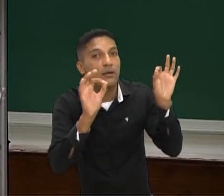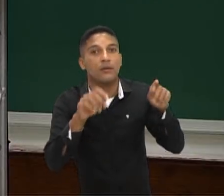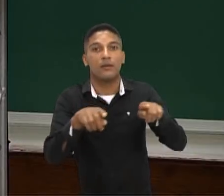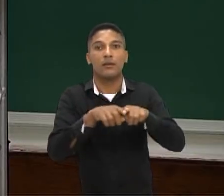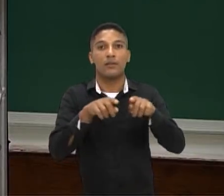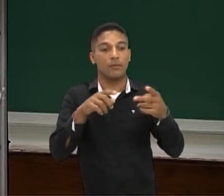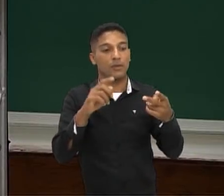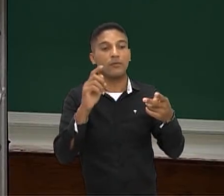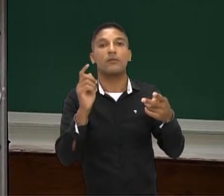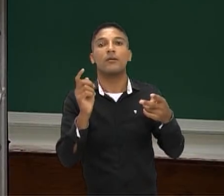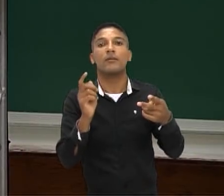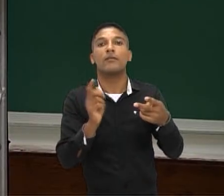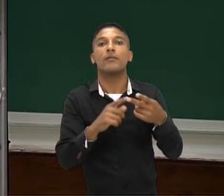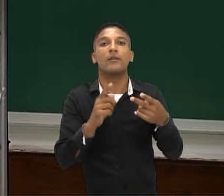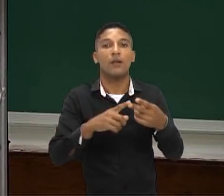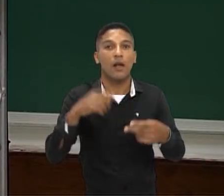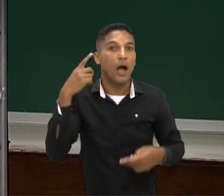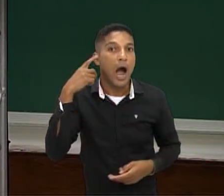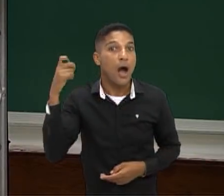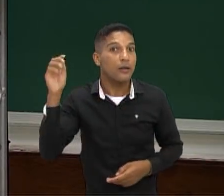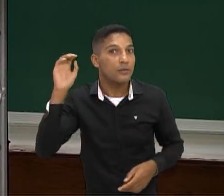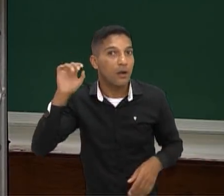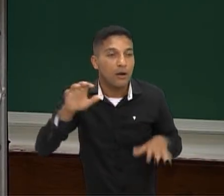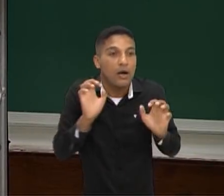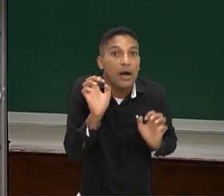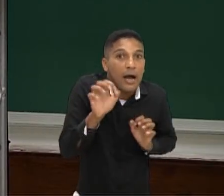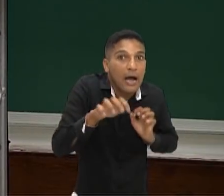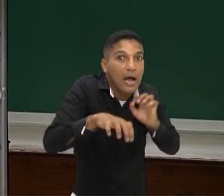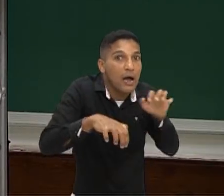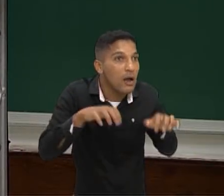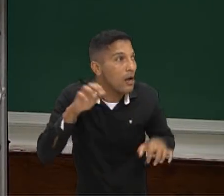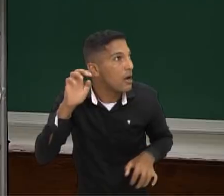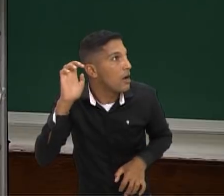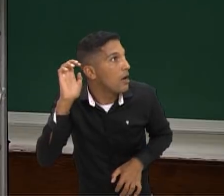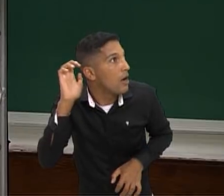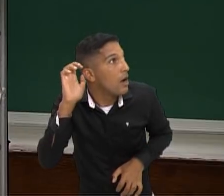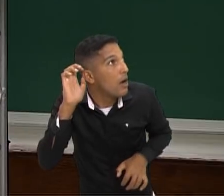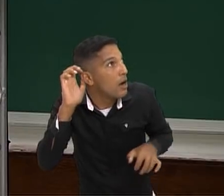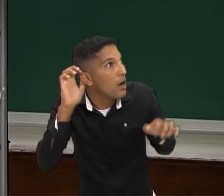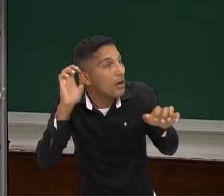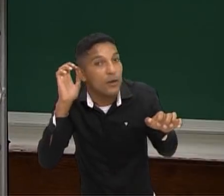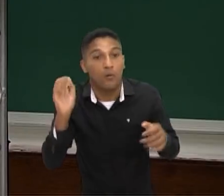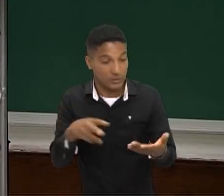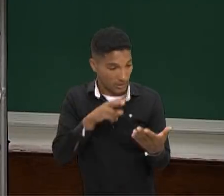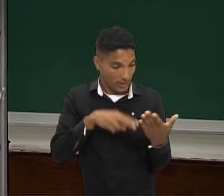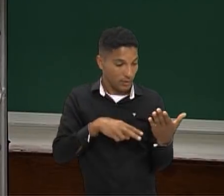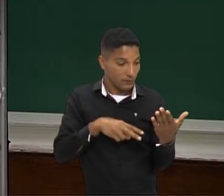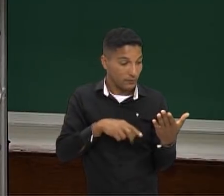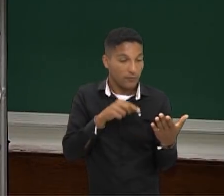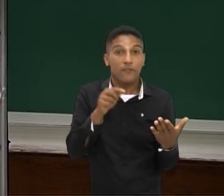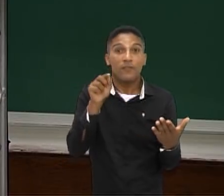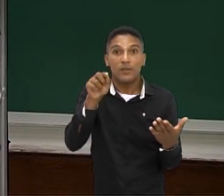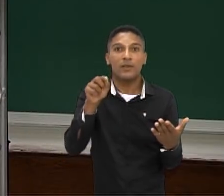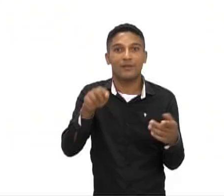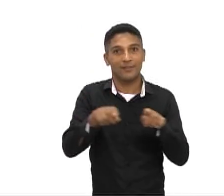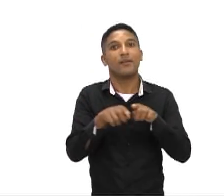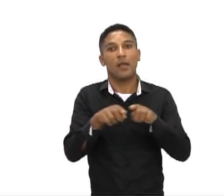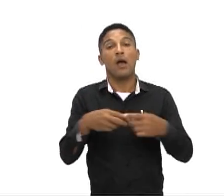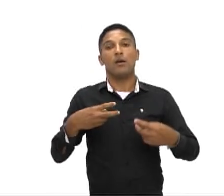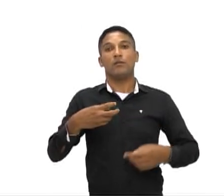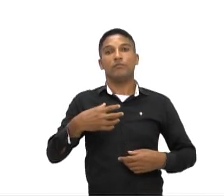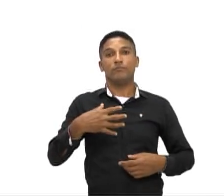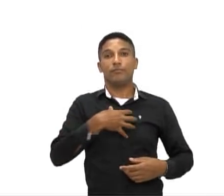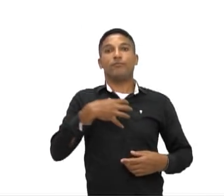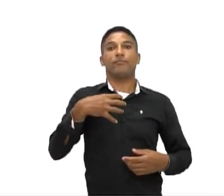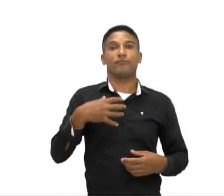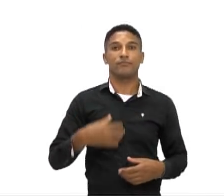dois sentidos, né, que esse efeito sinestésico provoca no leitor, ok? Vamos para o exercício 7 agora. Que